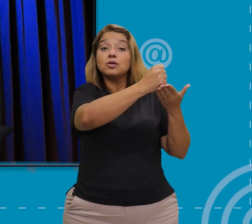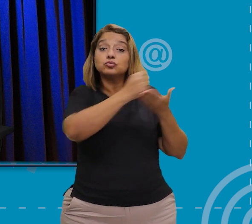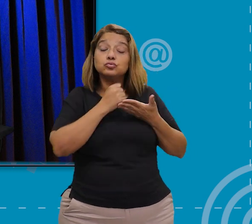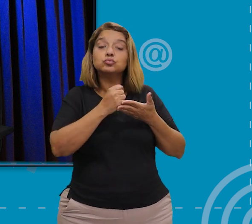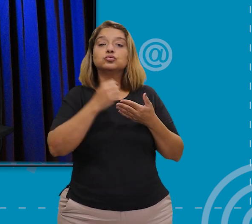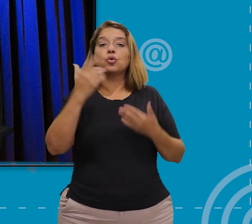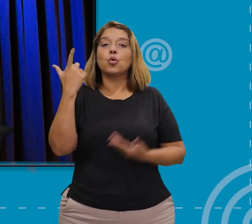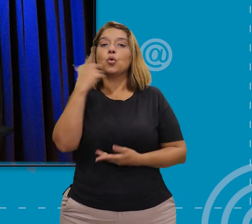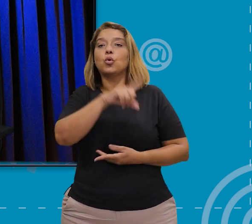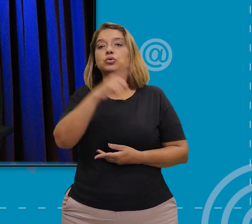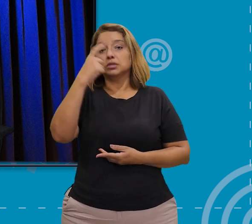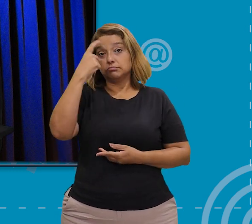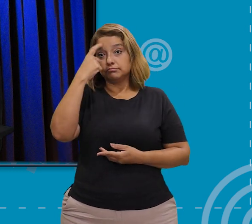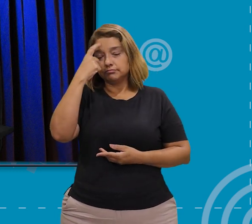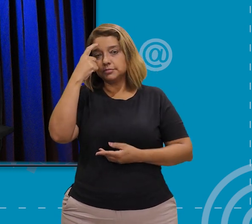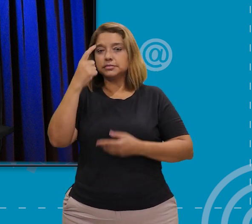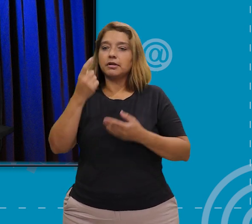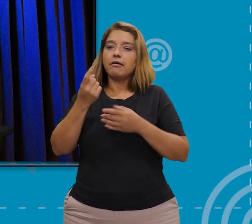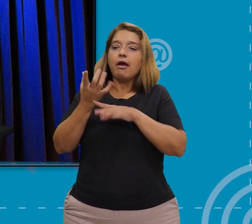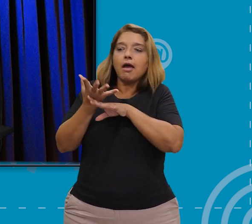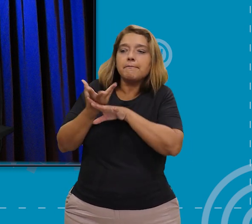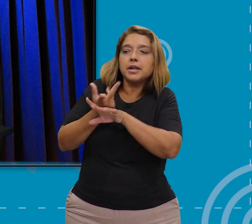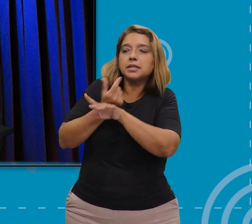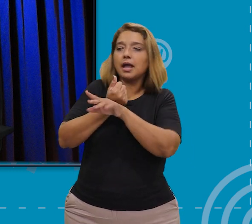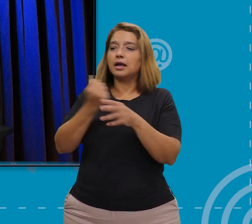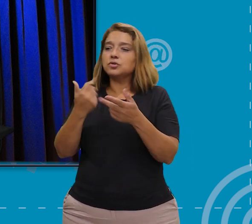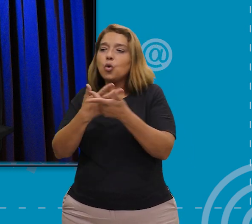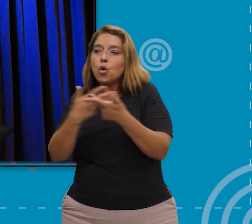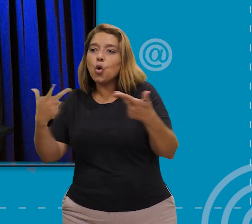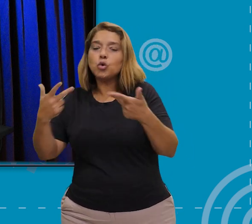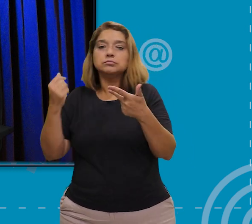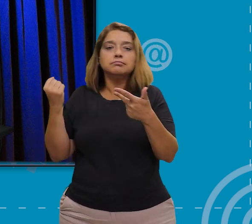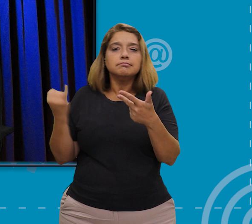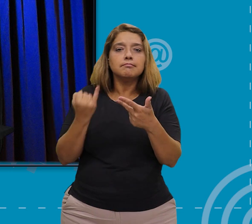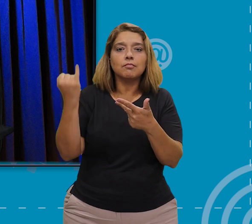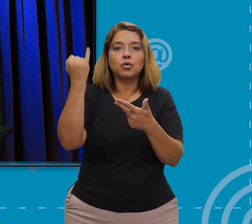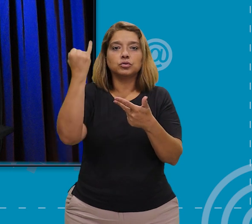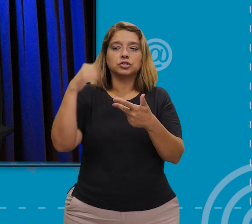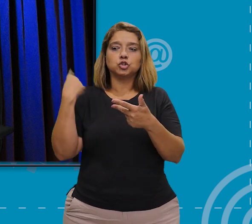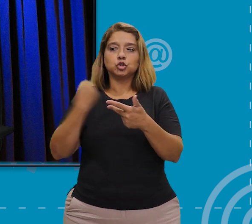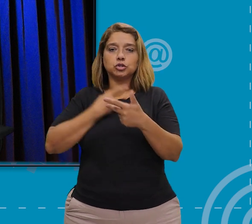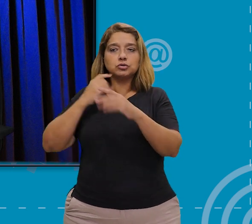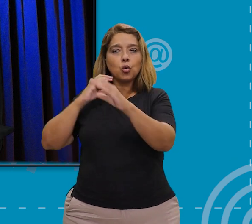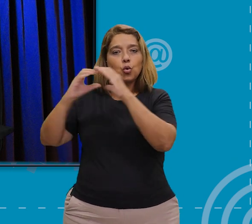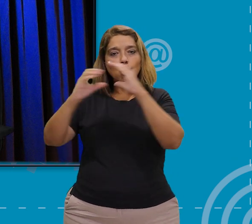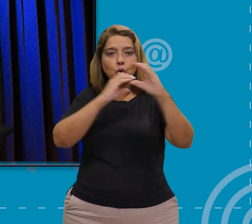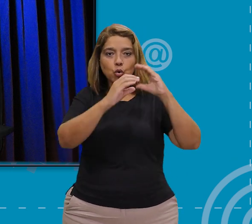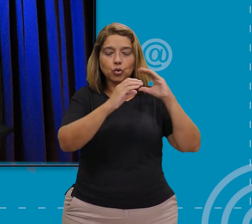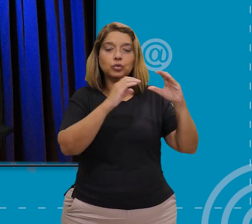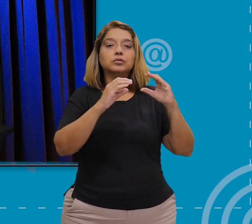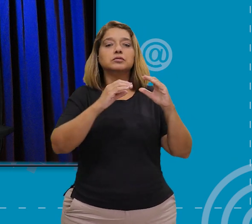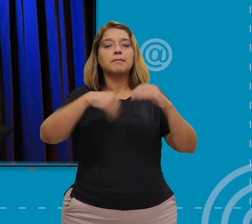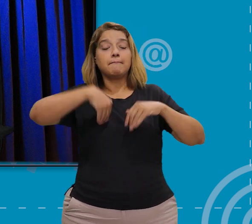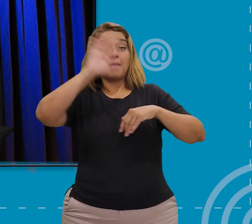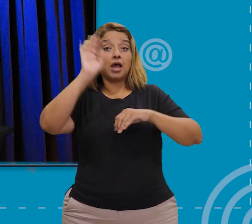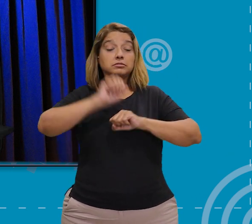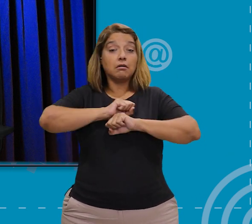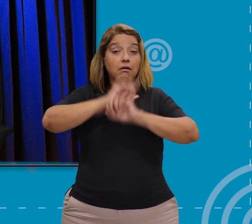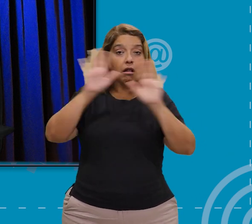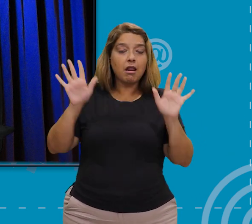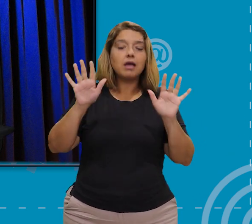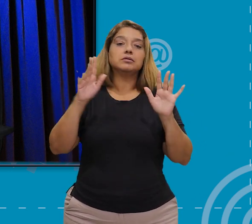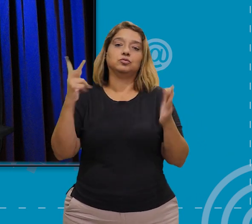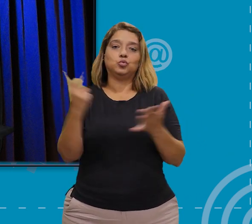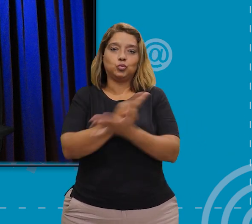desenvolvimento de certas habilidades, né, que são essenciais para que a nossa comunicação flua, né, com mais clareza,